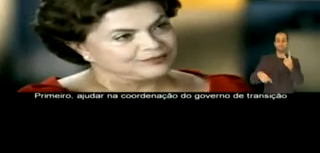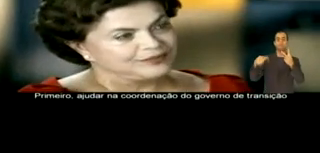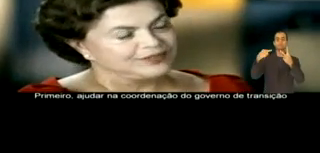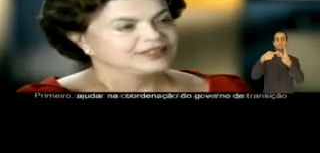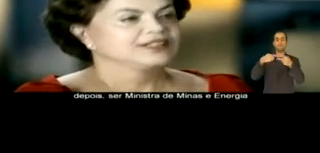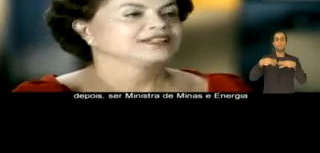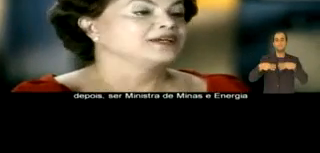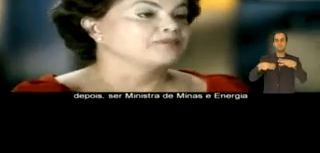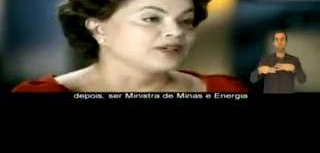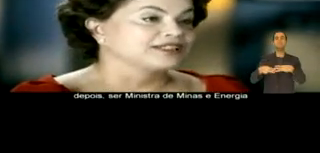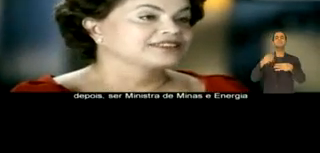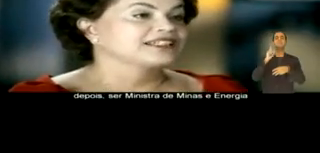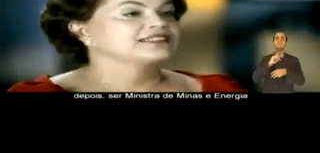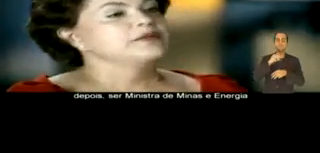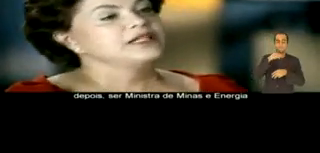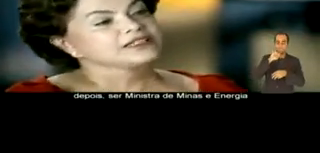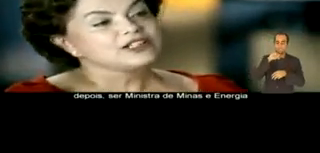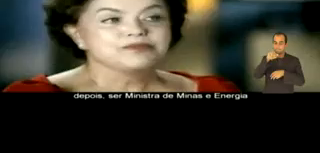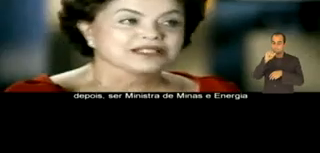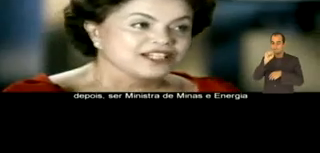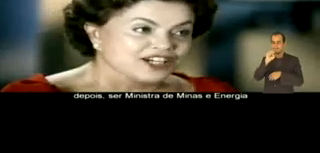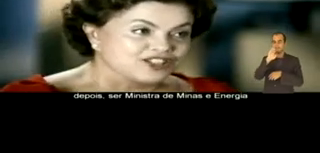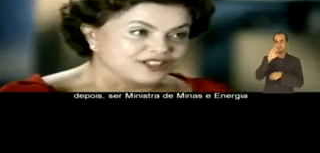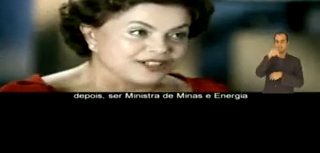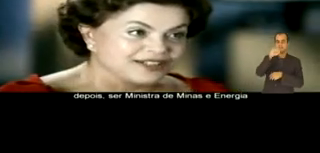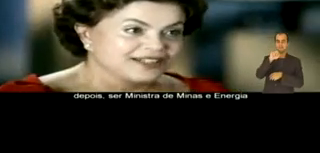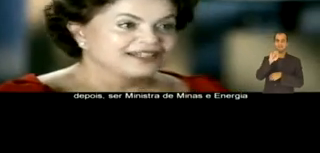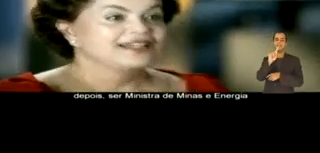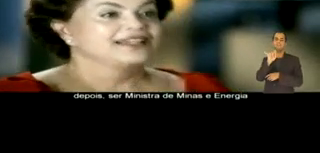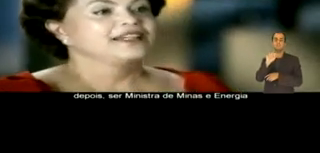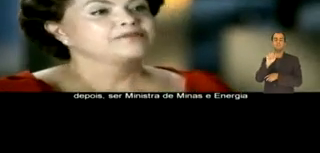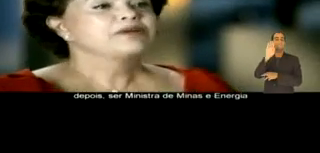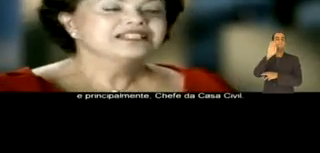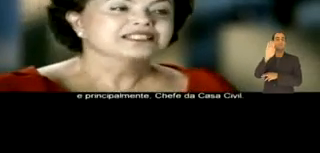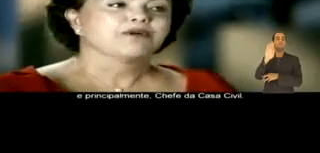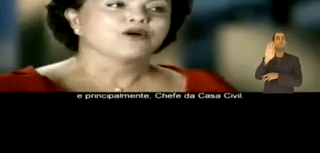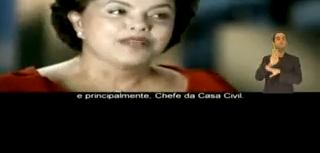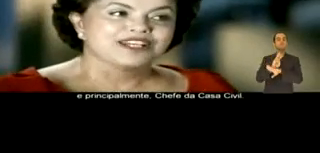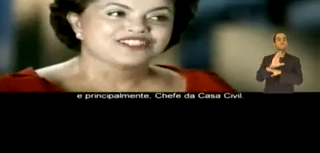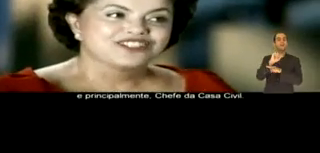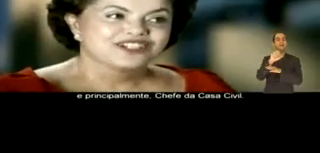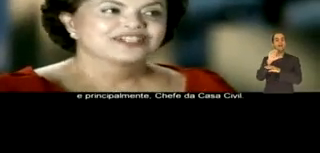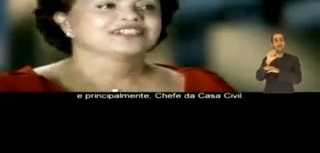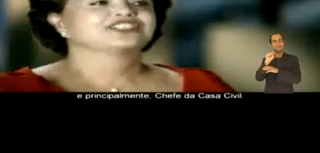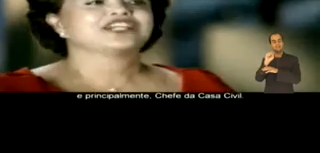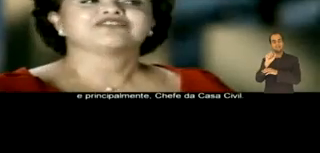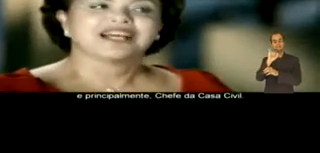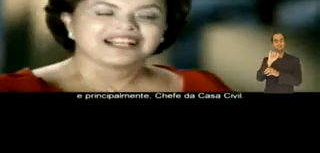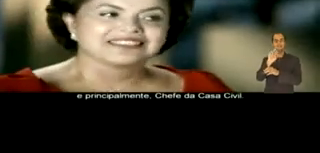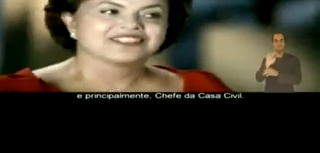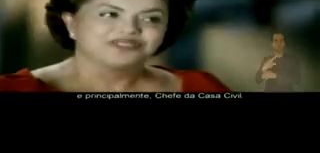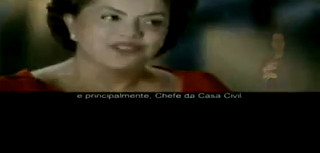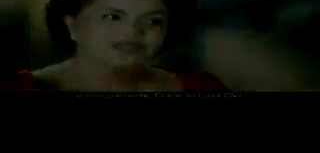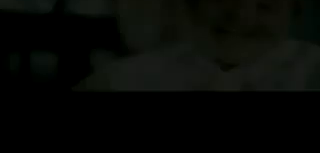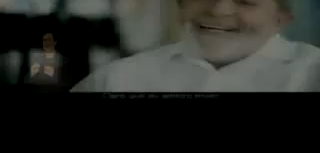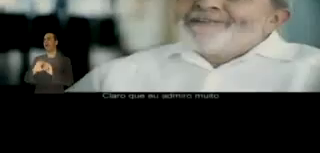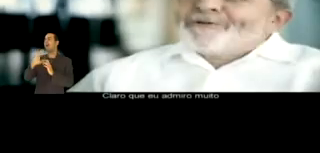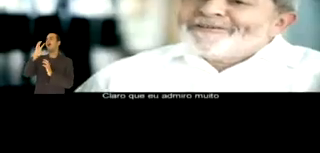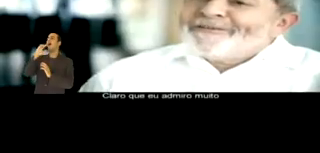transição. Depois, ser ministra de Minas e Energia. E, principalmente, chefe da Casa